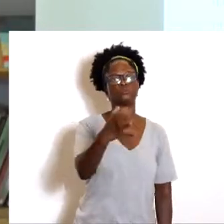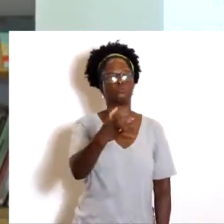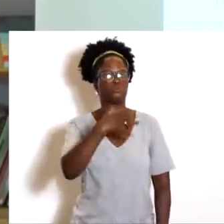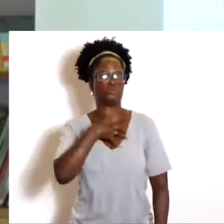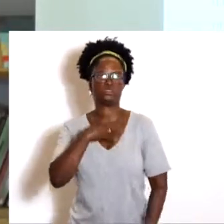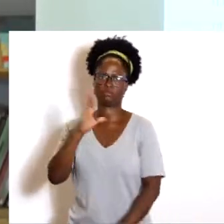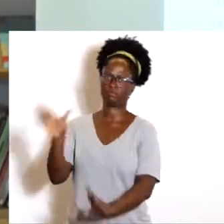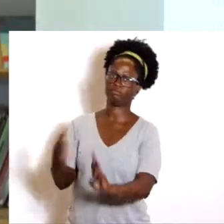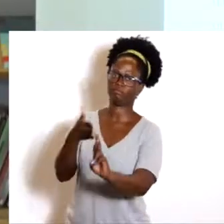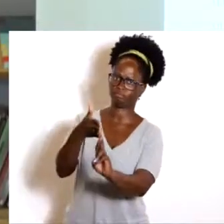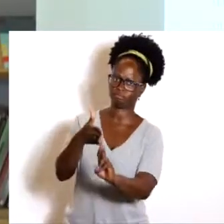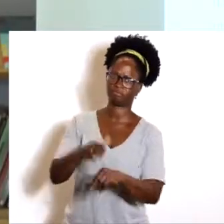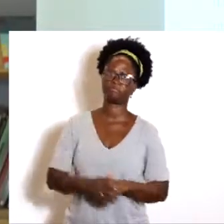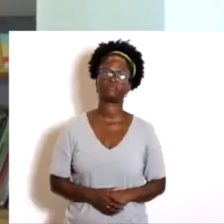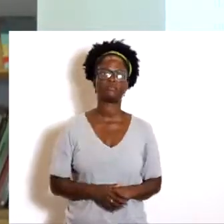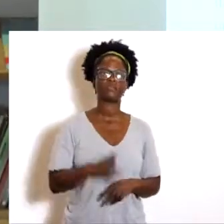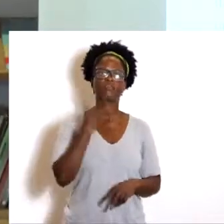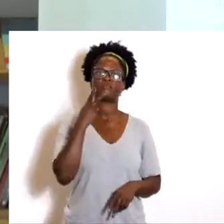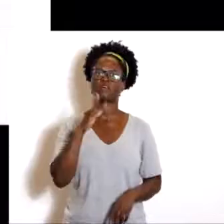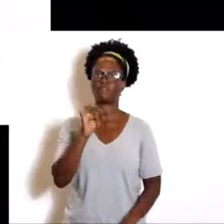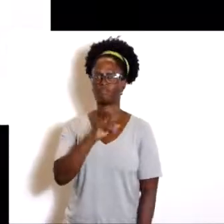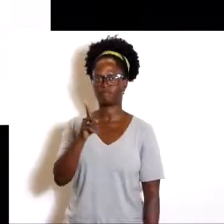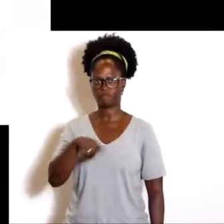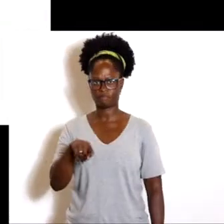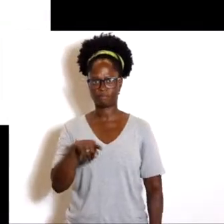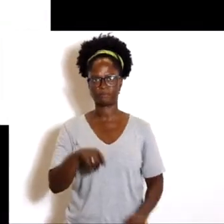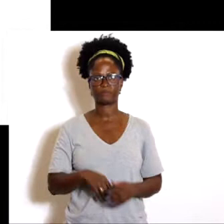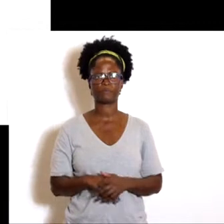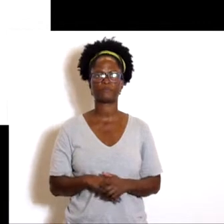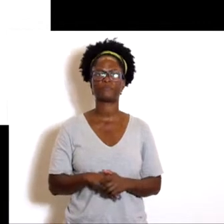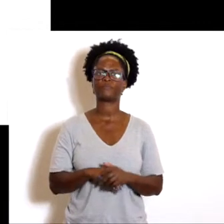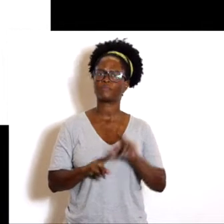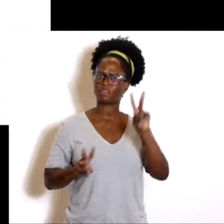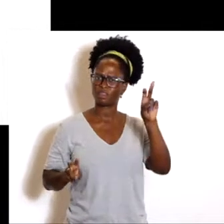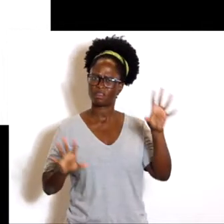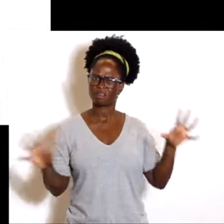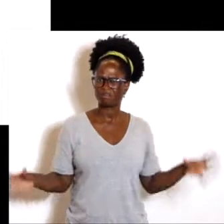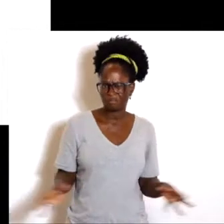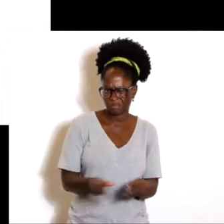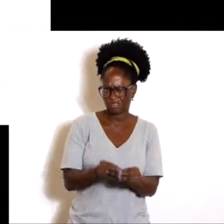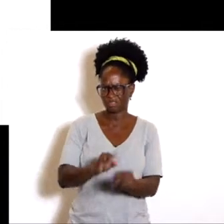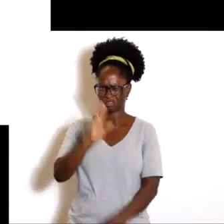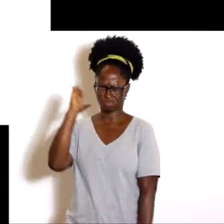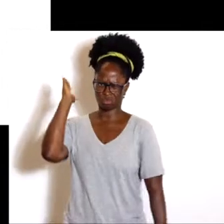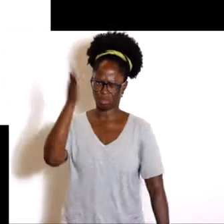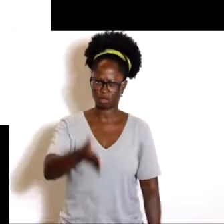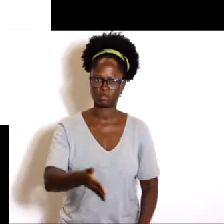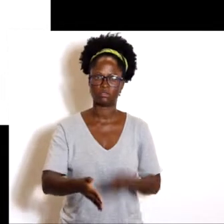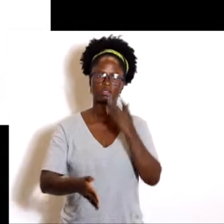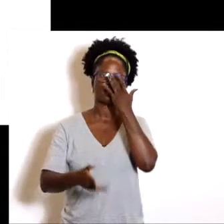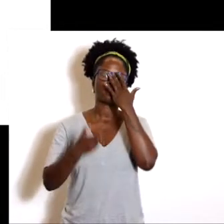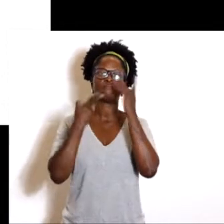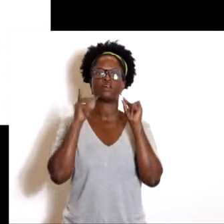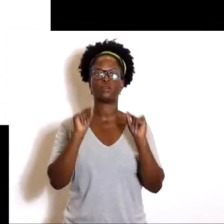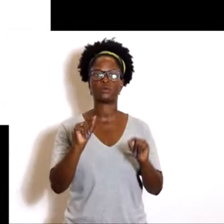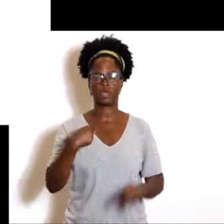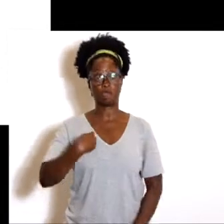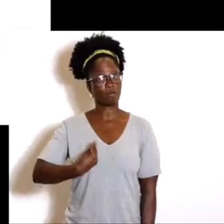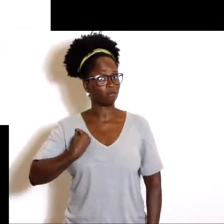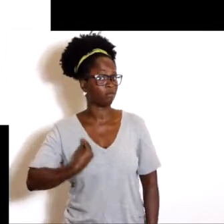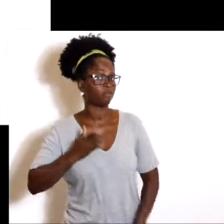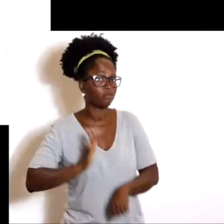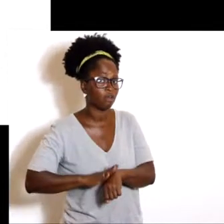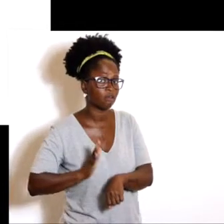representações diz ferreira abreviadamente vou diretamente à fala diz ele eu vivo